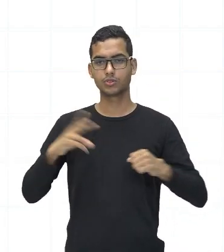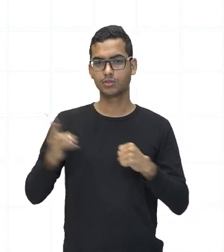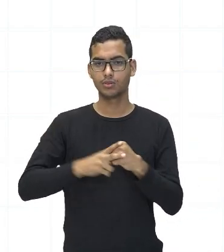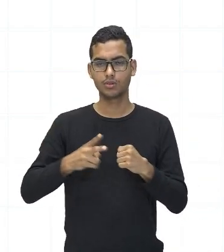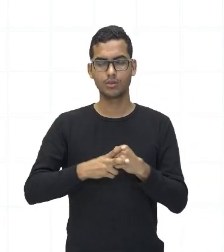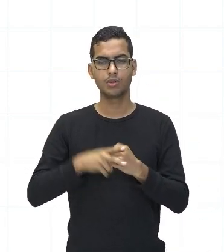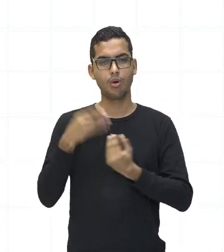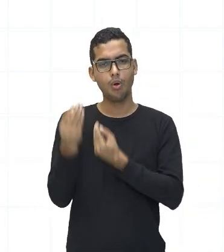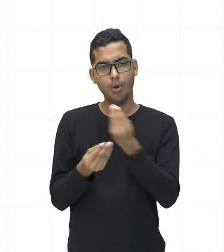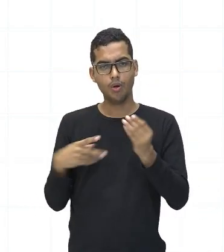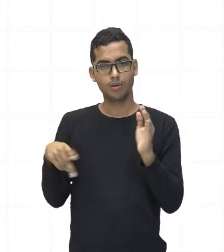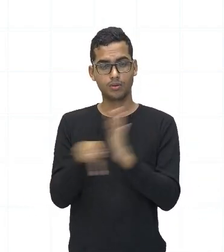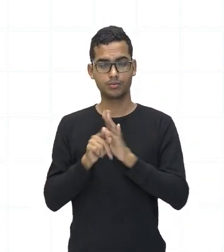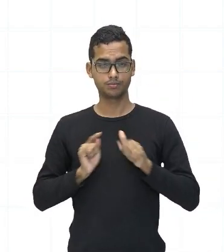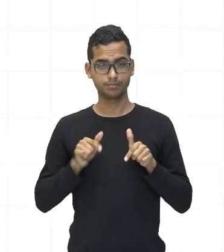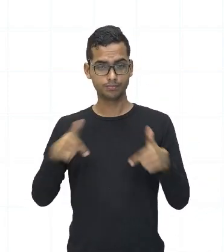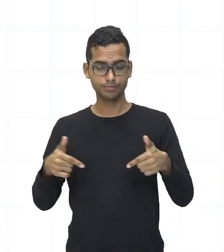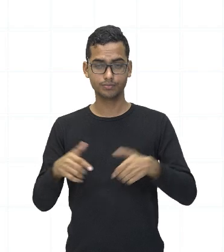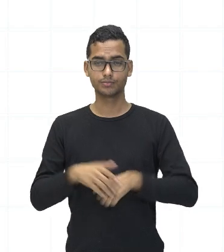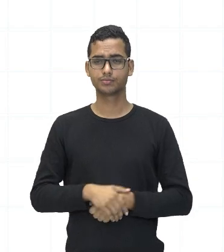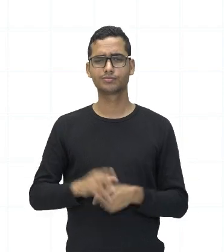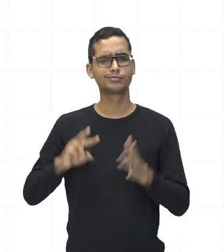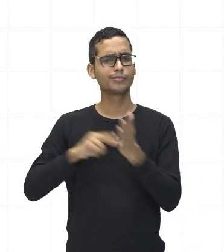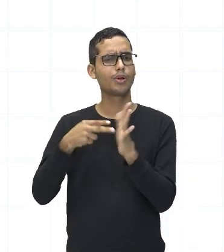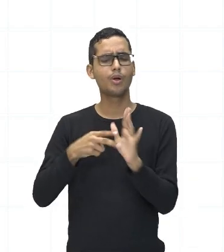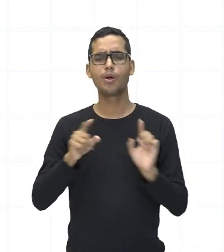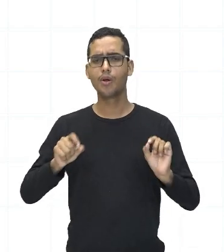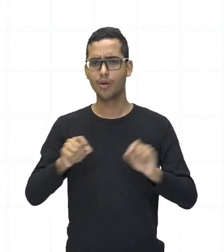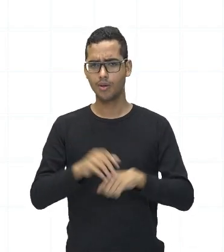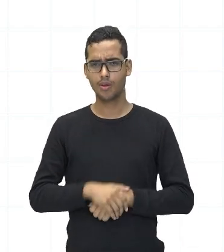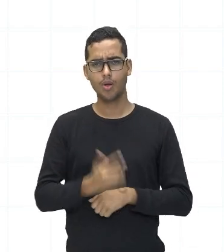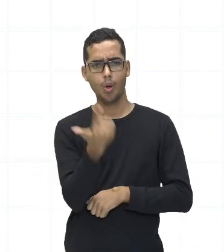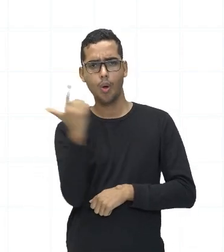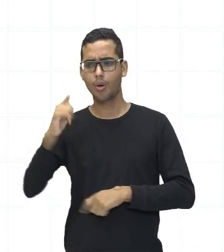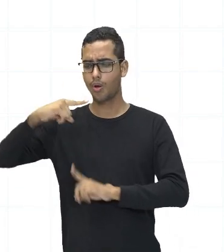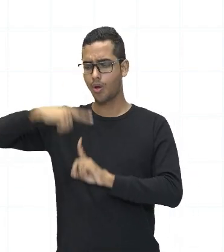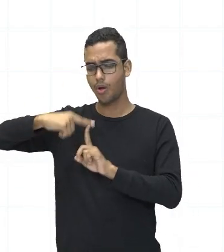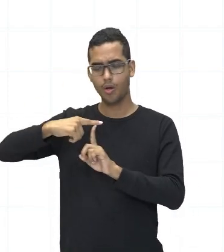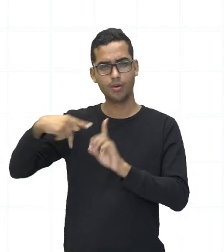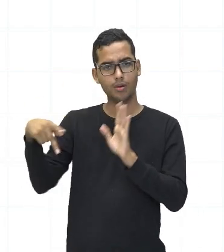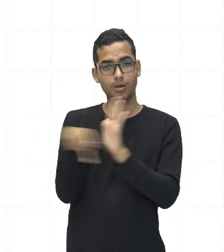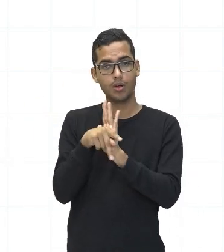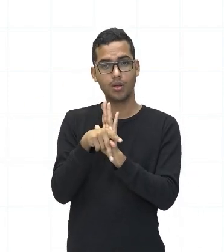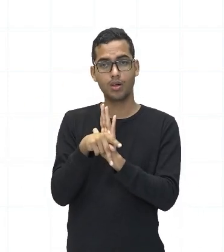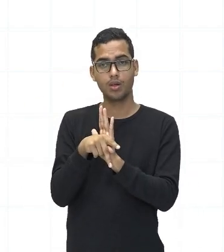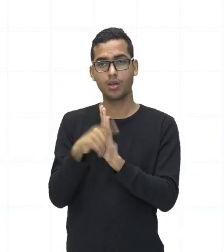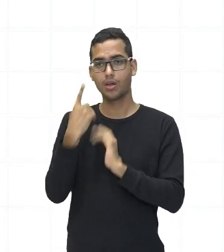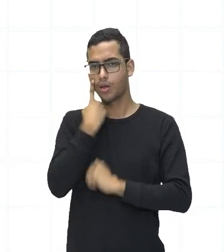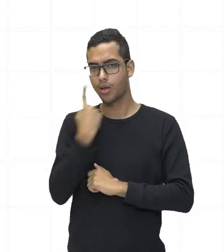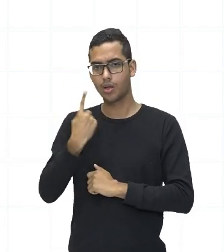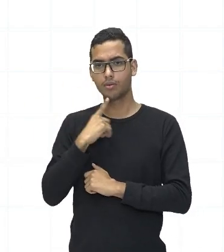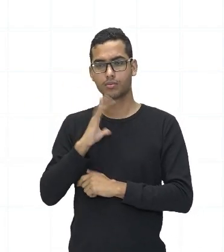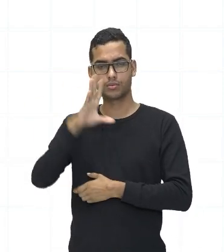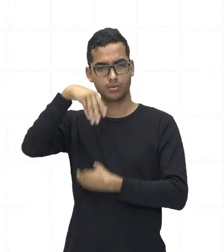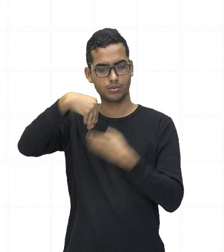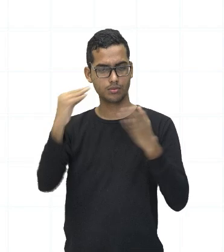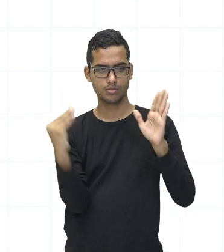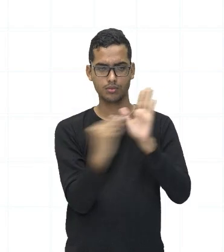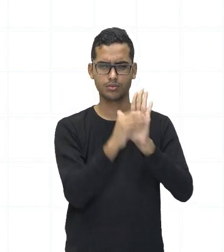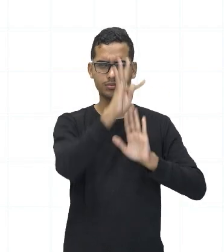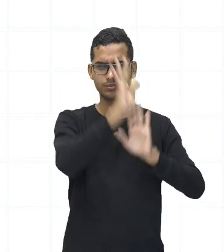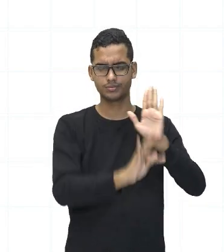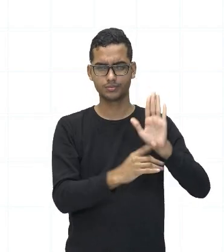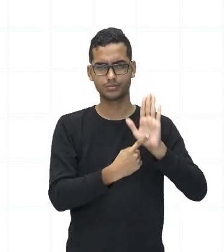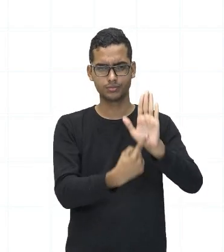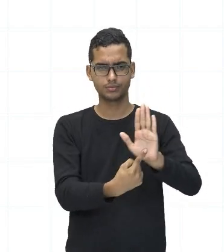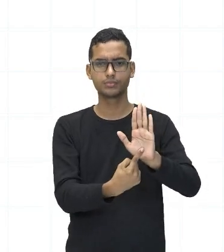imperativo, mas não significa dizer que outras formas não possam aparecer para compor o texto. Então observem aqui